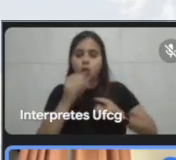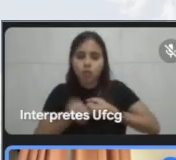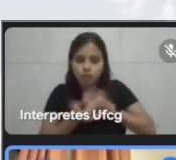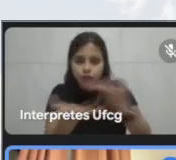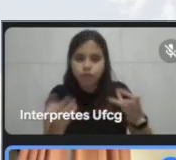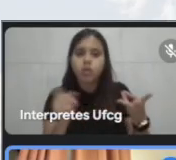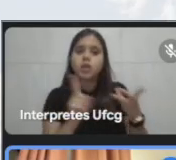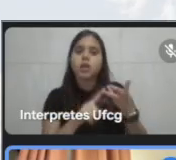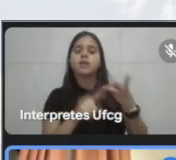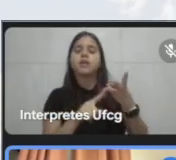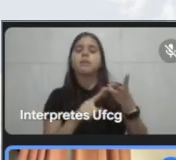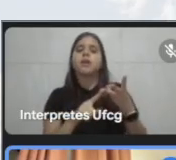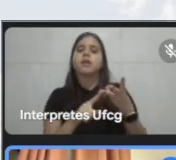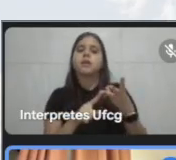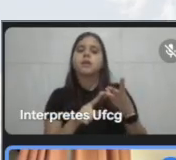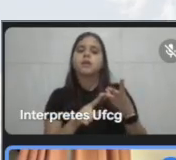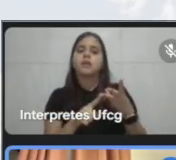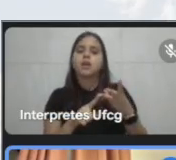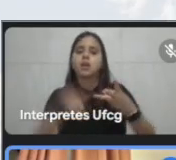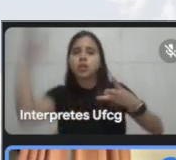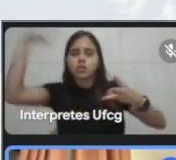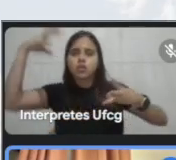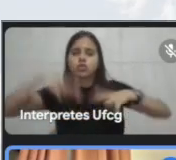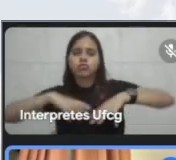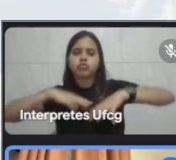inundação. Só beber um pouquinho de água aqui.